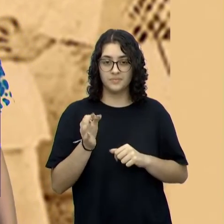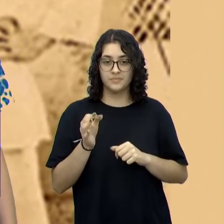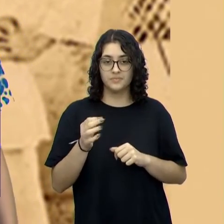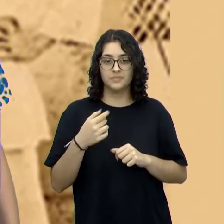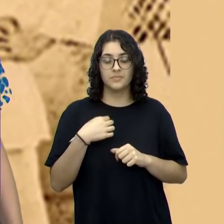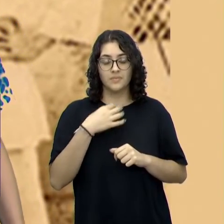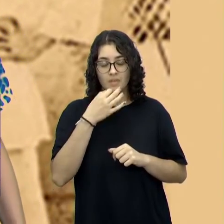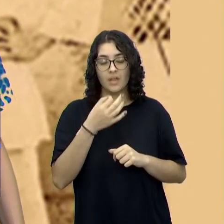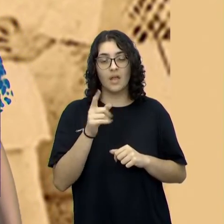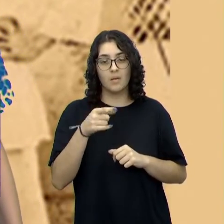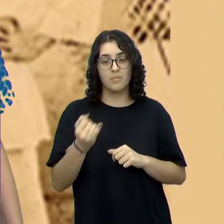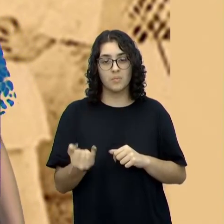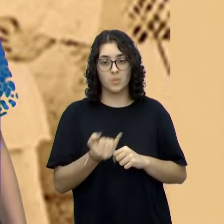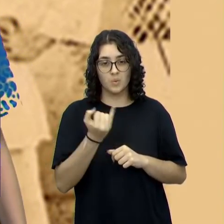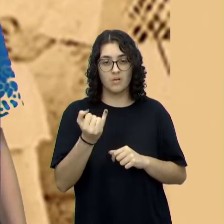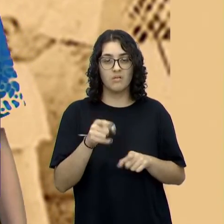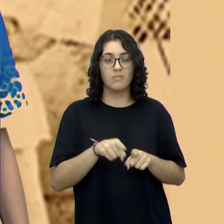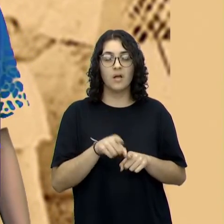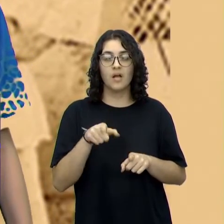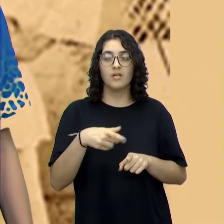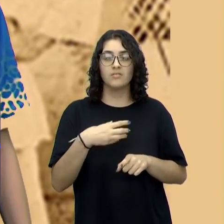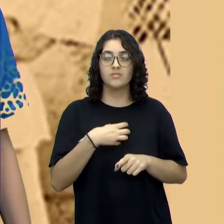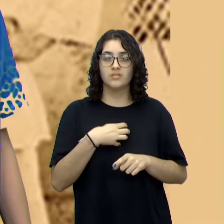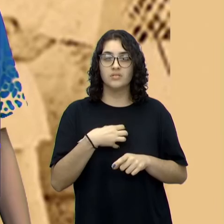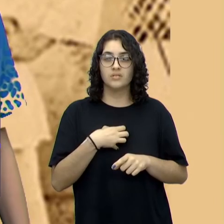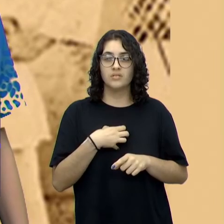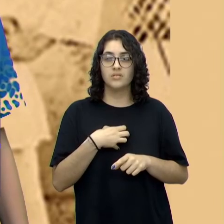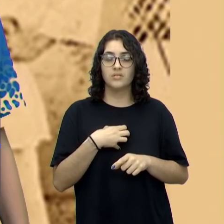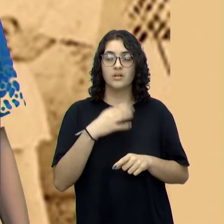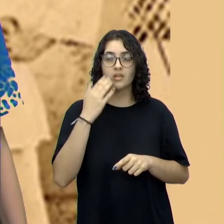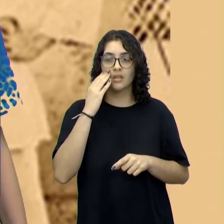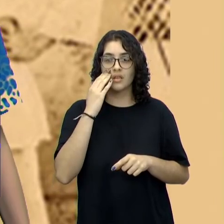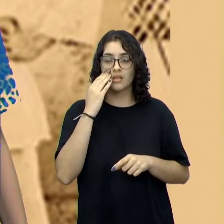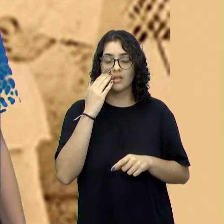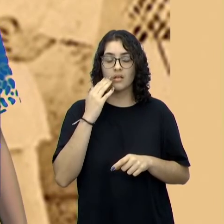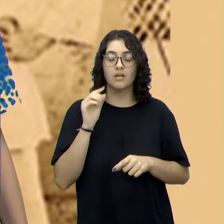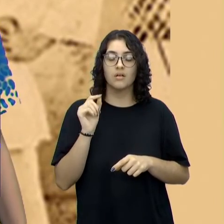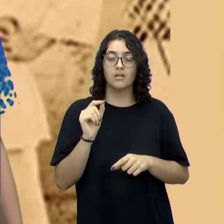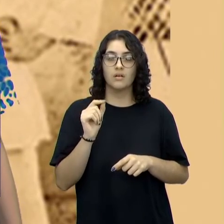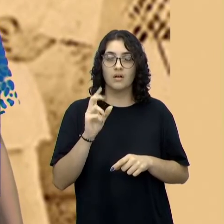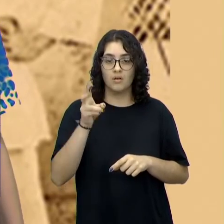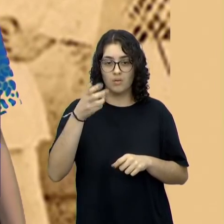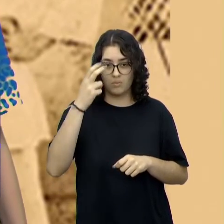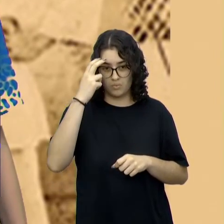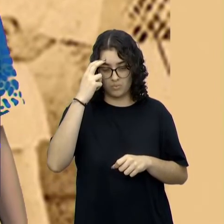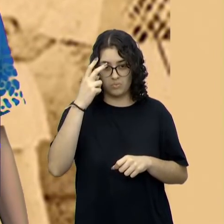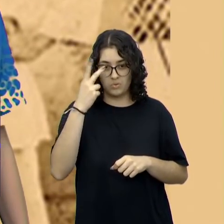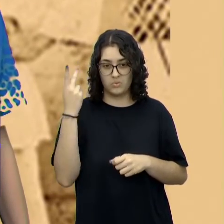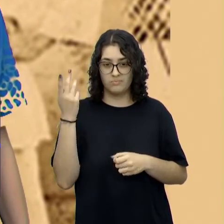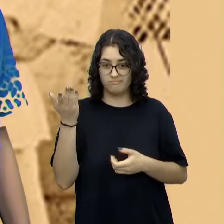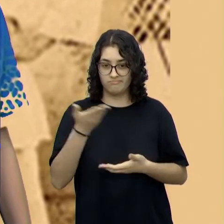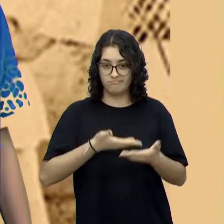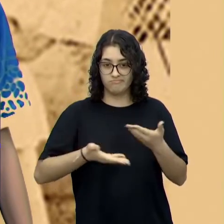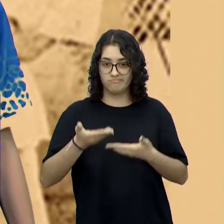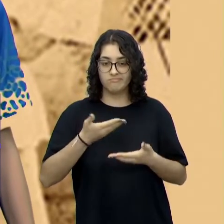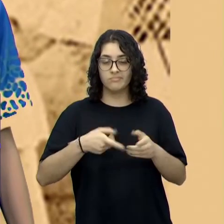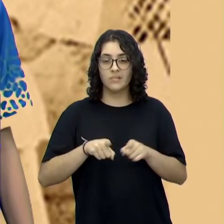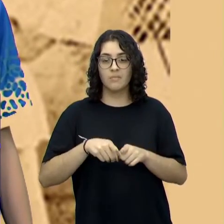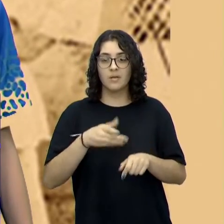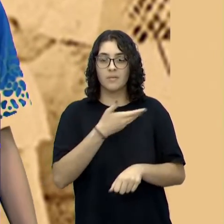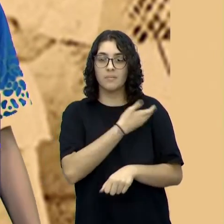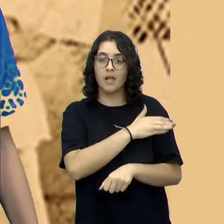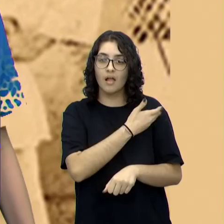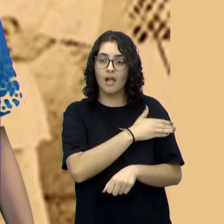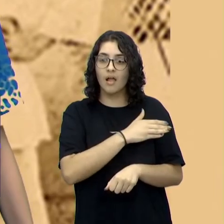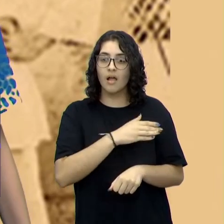acho bastante importante, e é uma forma da gente aí também entender um pouco a cultura do outro e também ir praticando